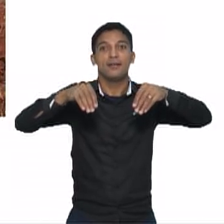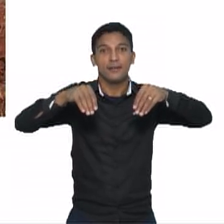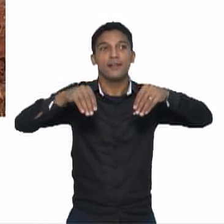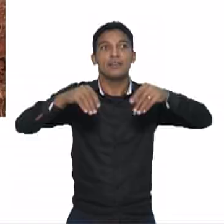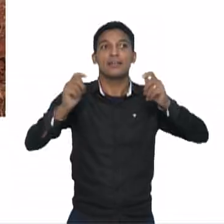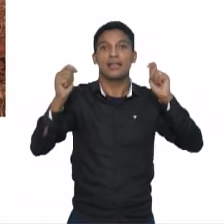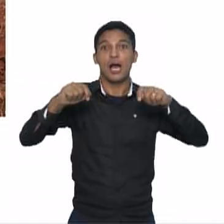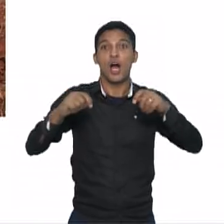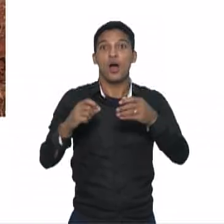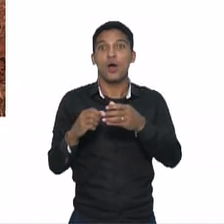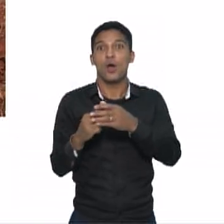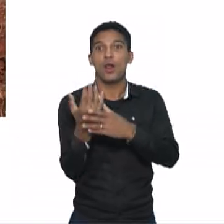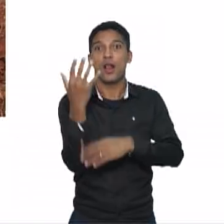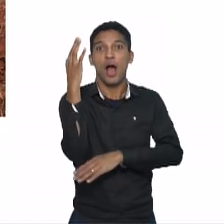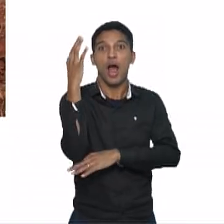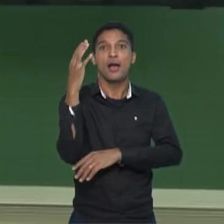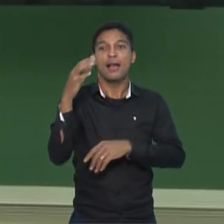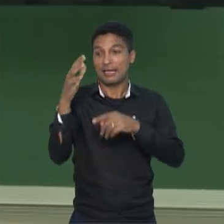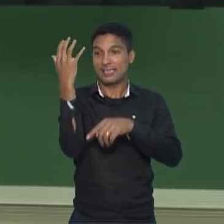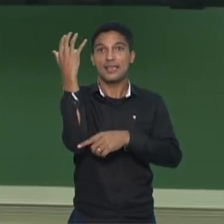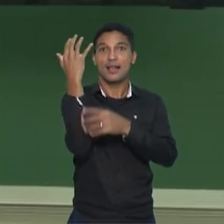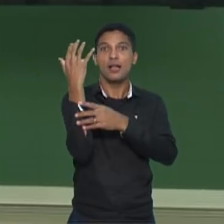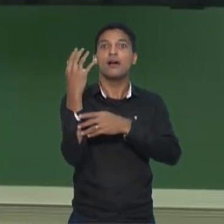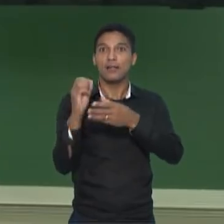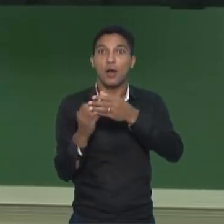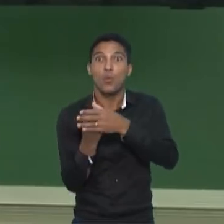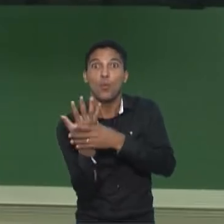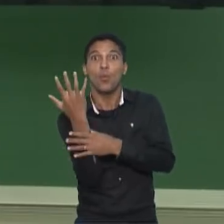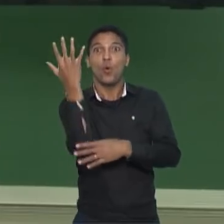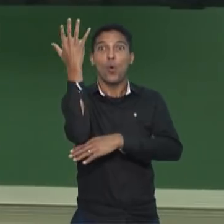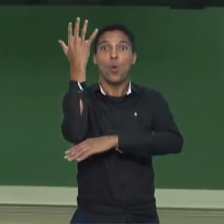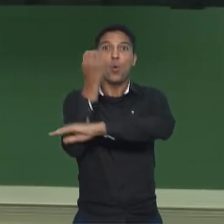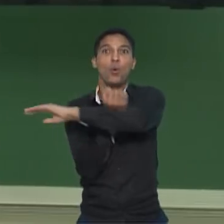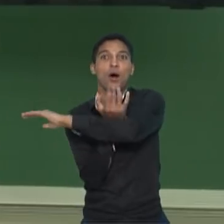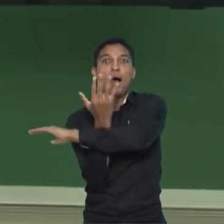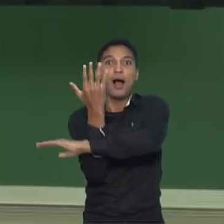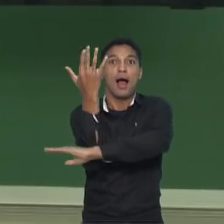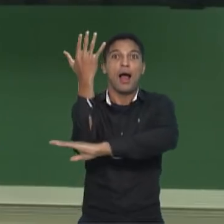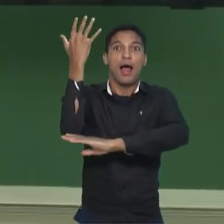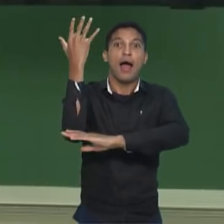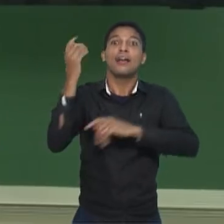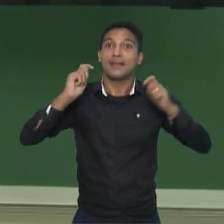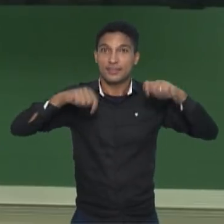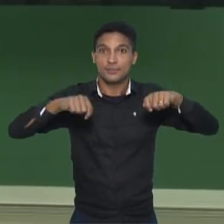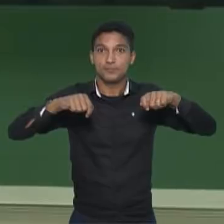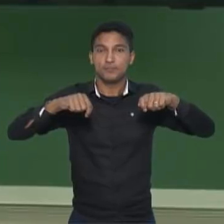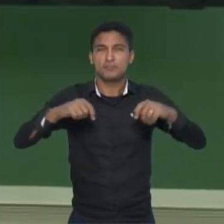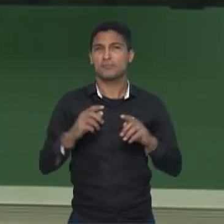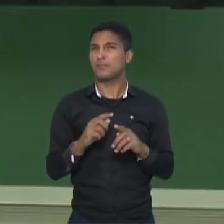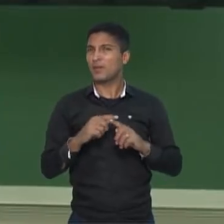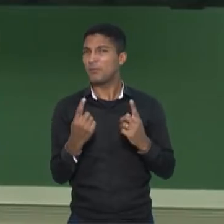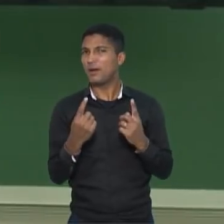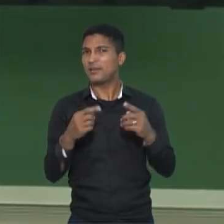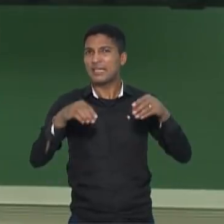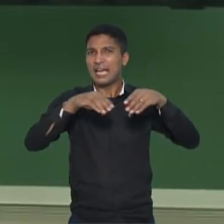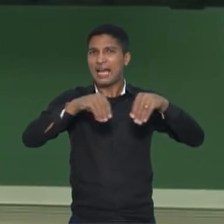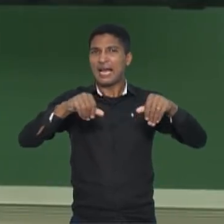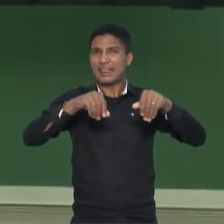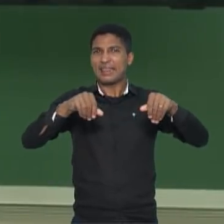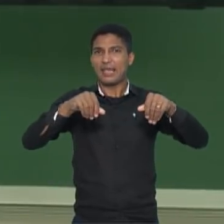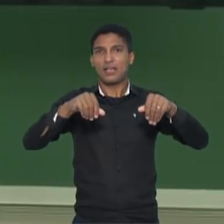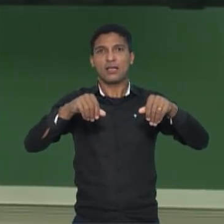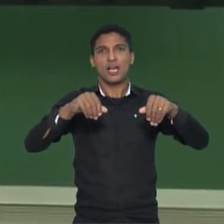Então a planta ela consegue se desenvolver muito bem. Mas a terra roxa, por mais que seja um